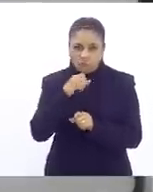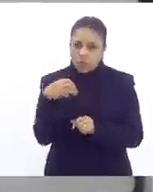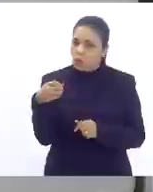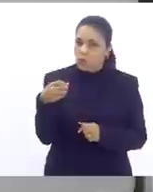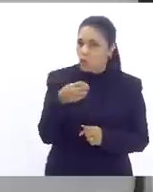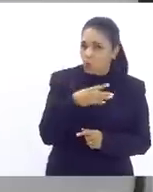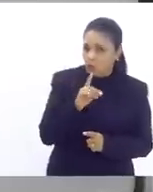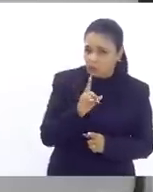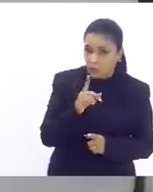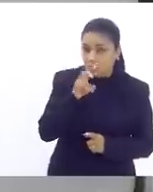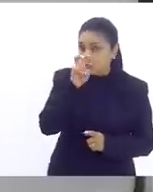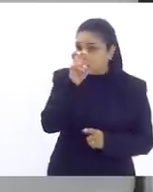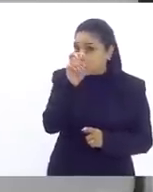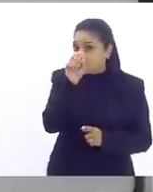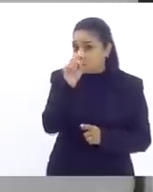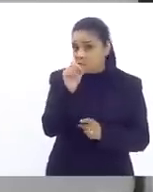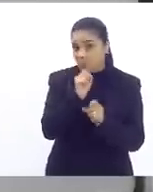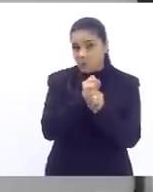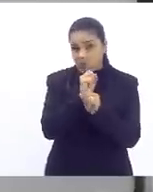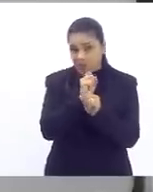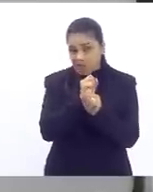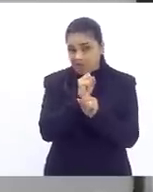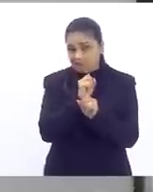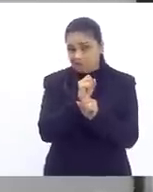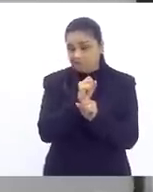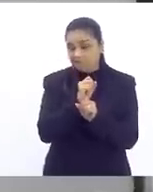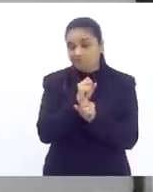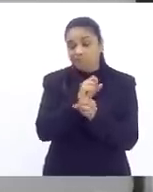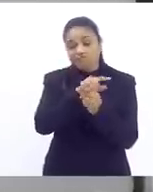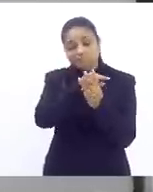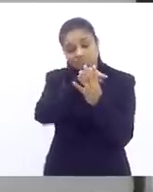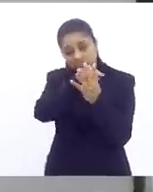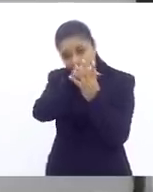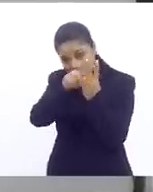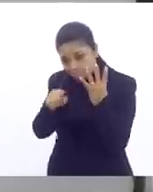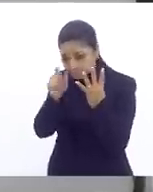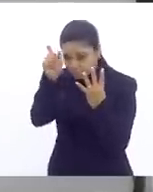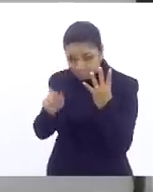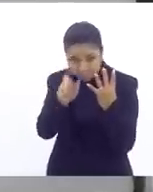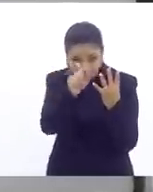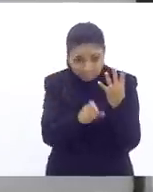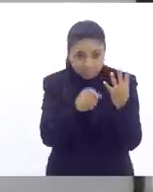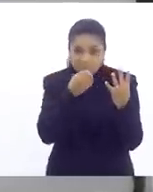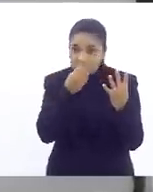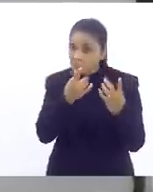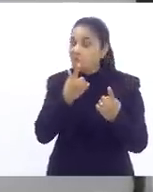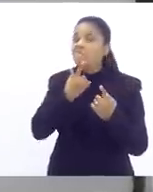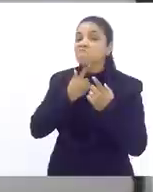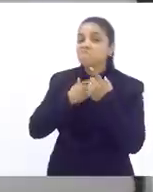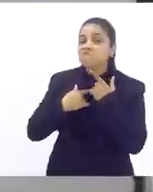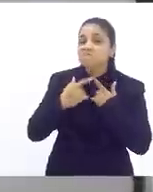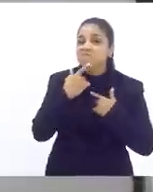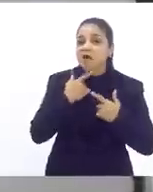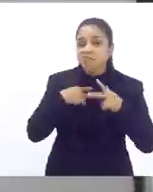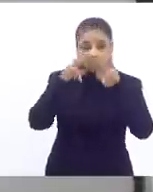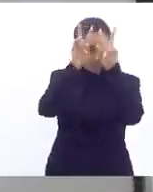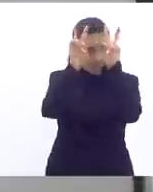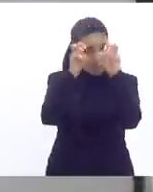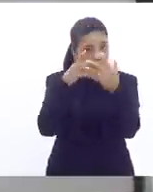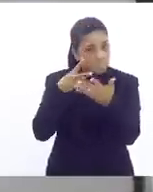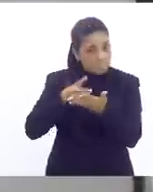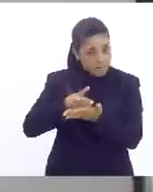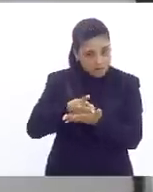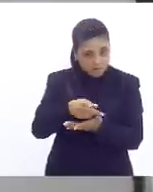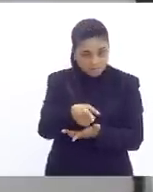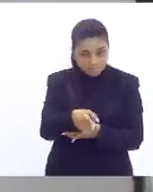então aproveitando a boa vontade dos quatro em relação essa questão eu